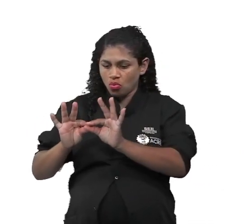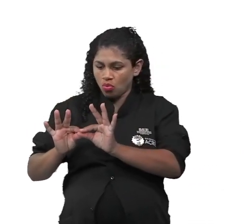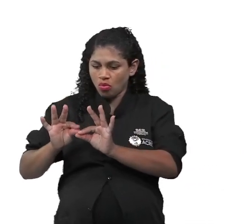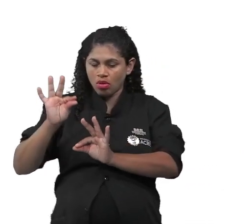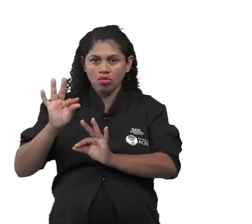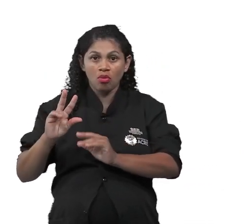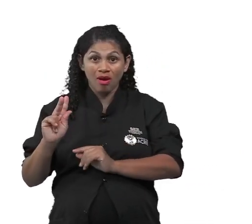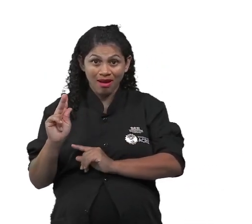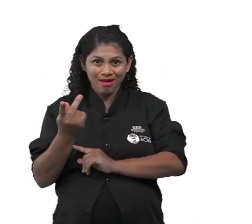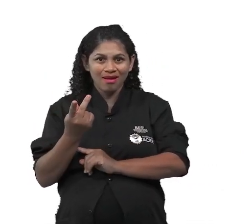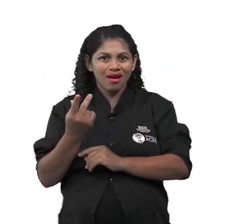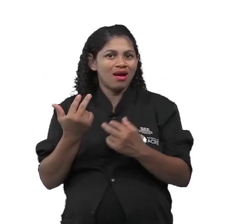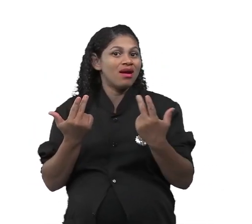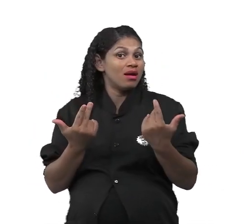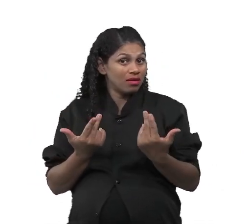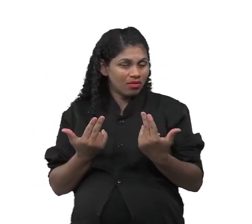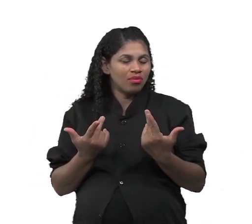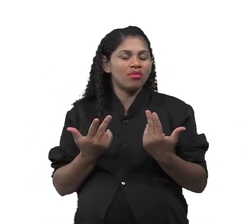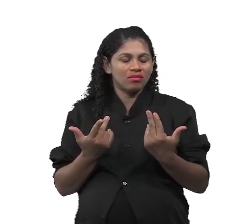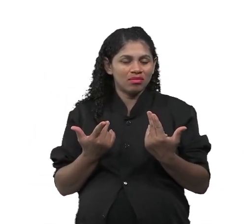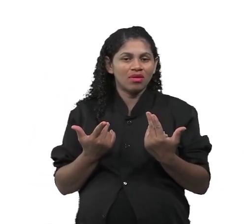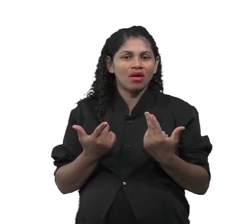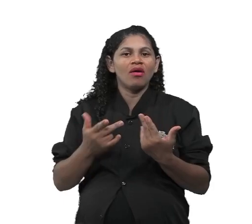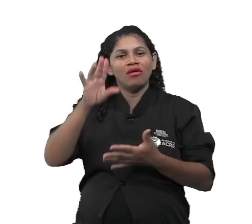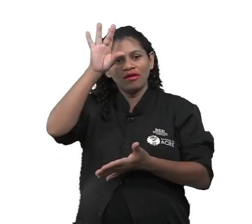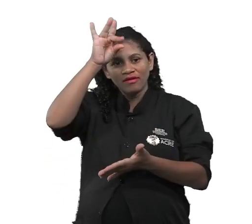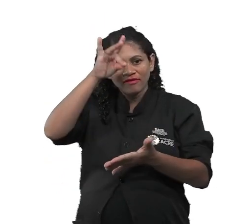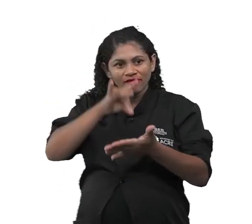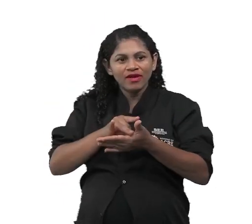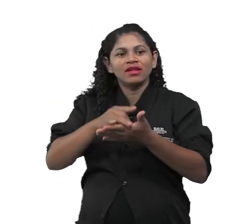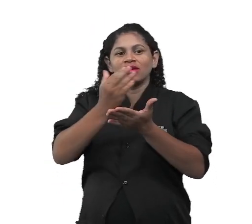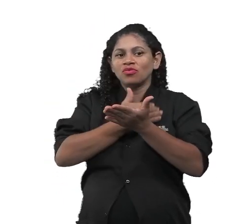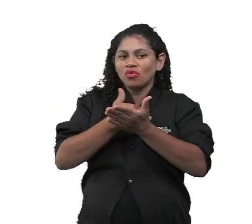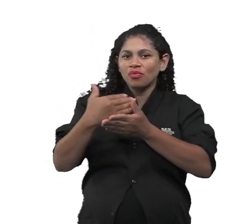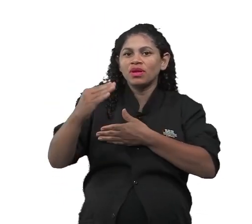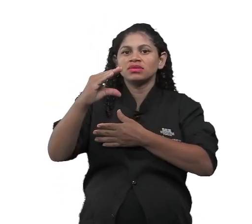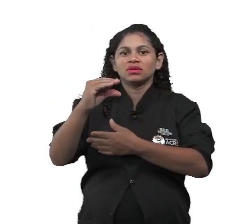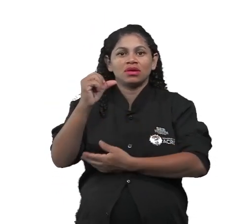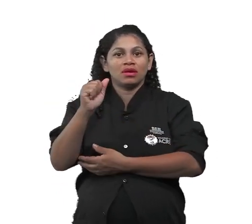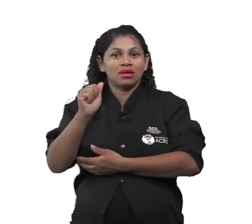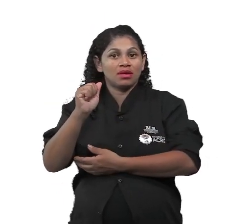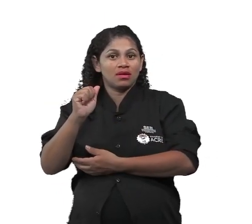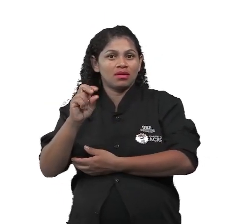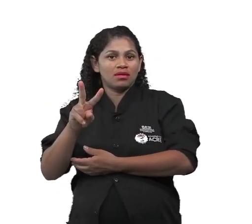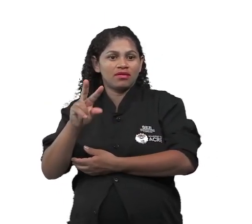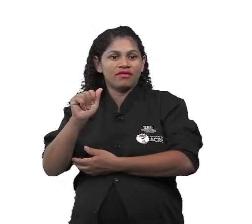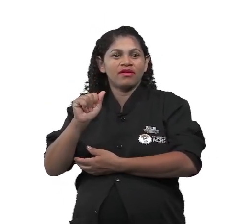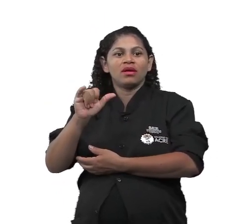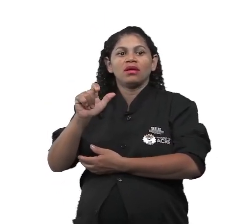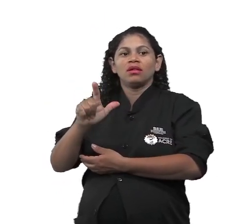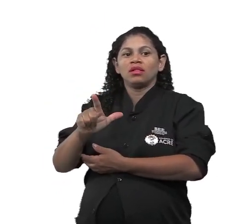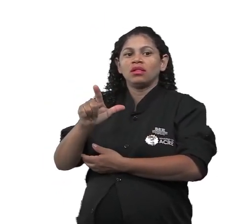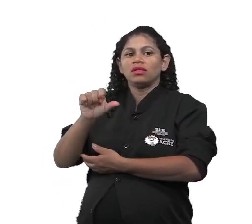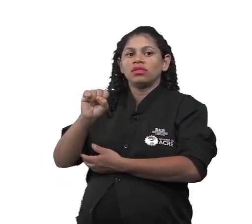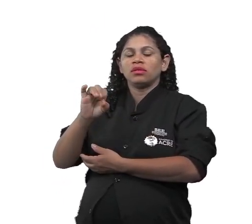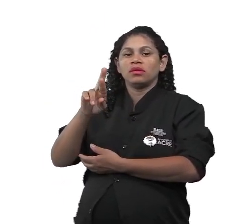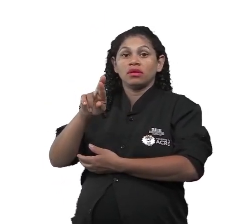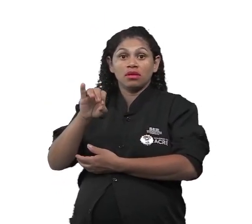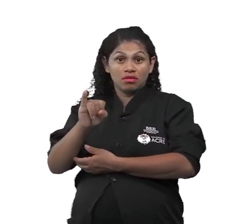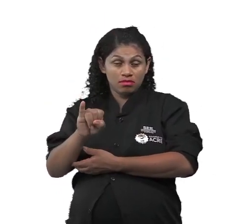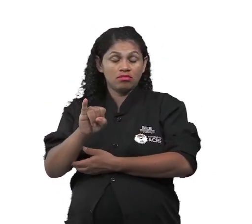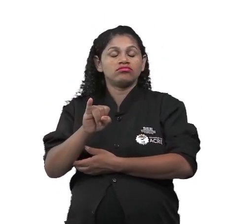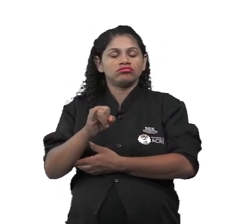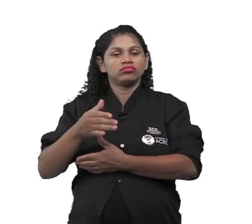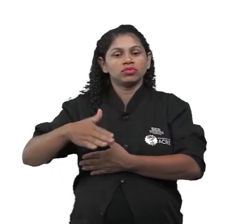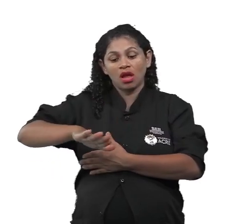eu digo pelo princípio de Cavalieri, desde que eles tenham a mesma área base aqui, que eles têm o